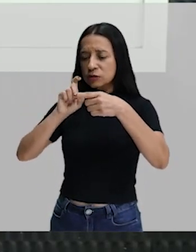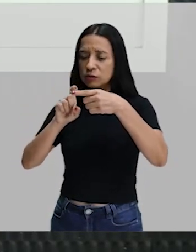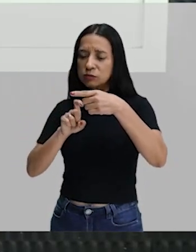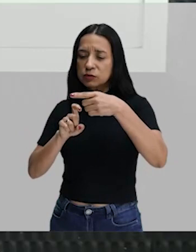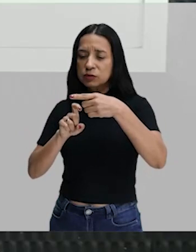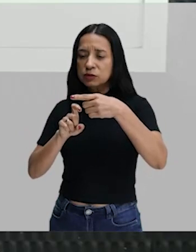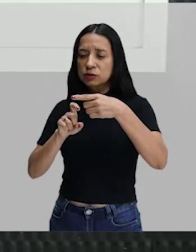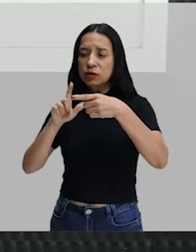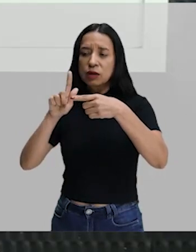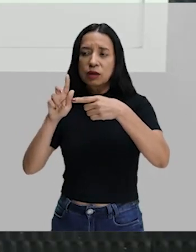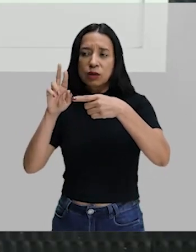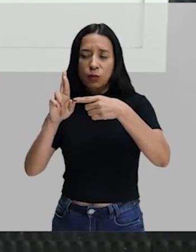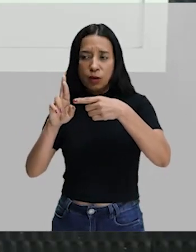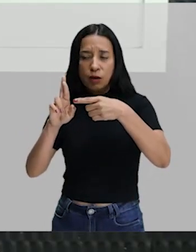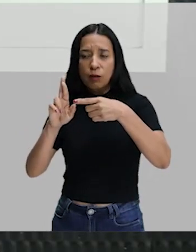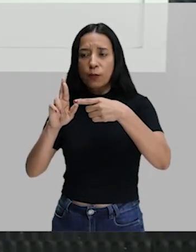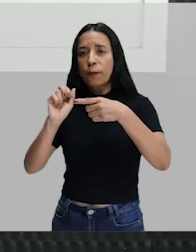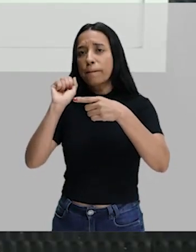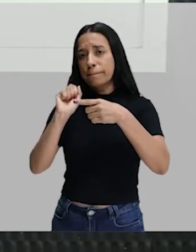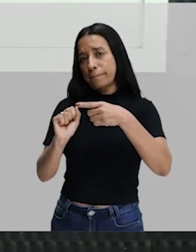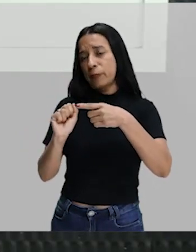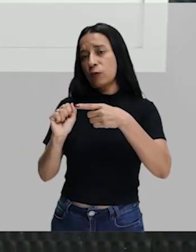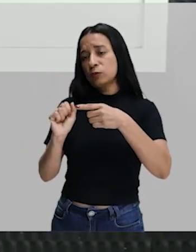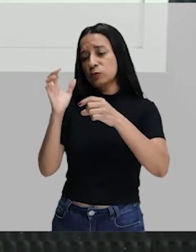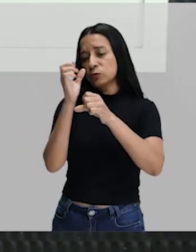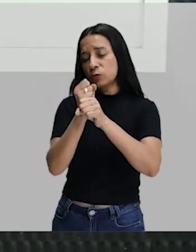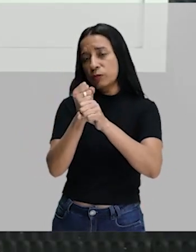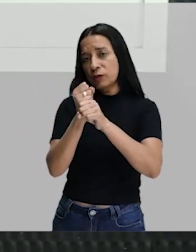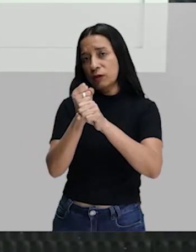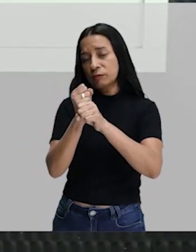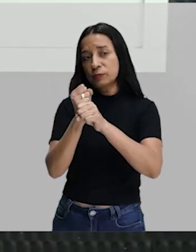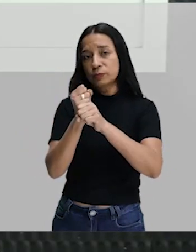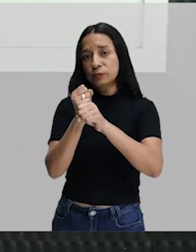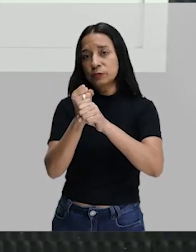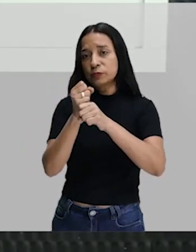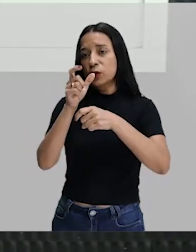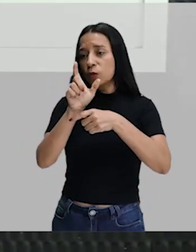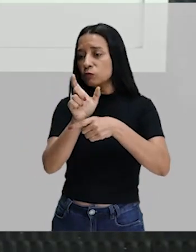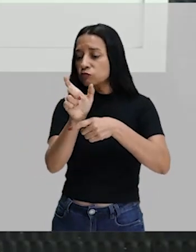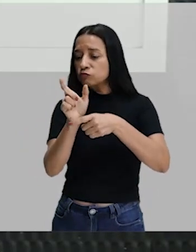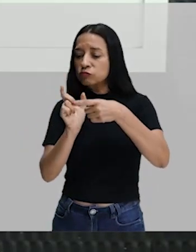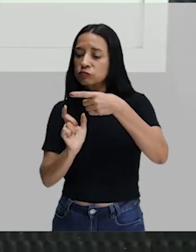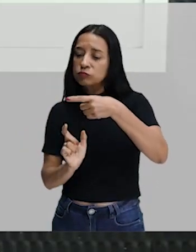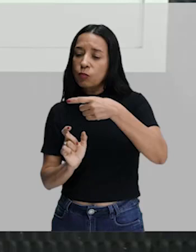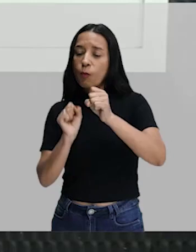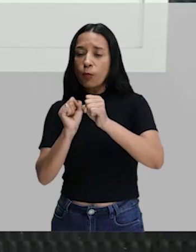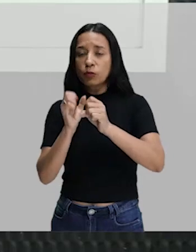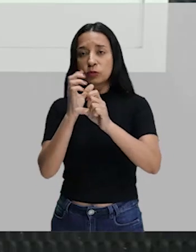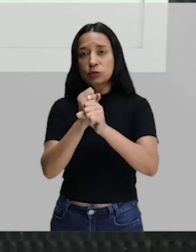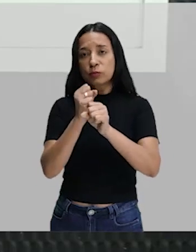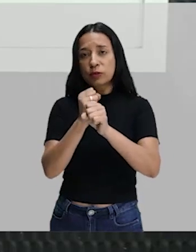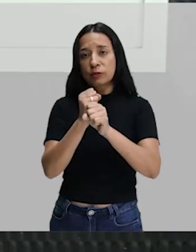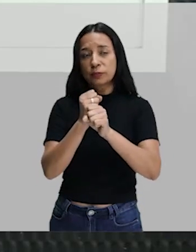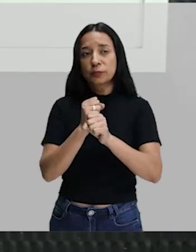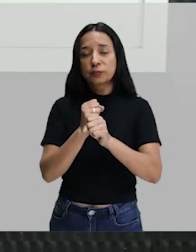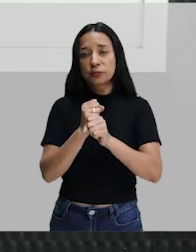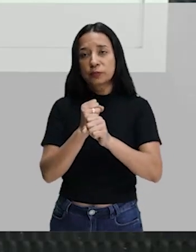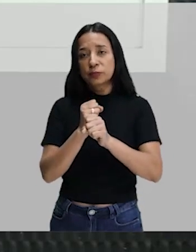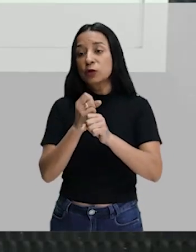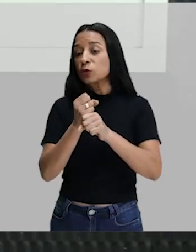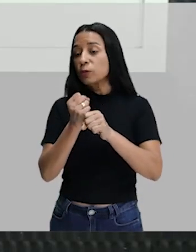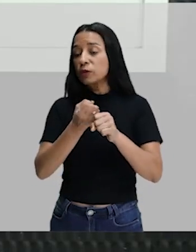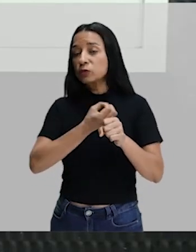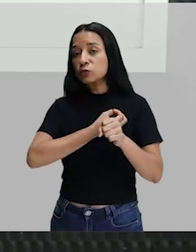grau, eu posso somar. Na verdade, os termos de mesmo grau podem ser somados somando os coeficientes